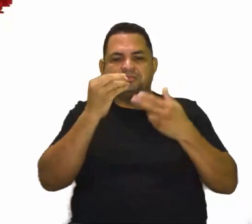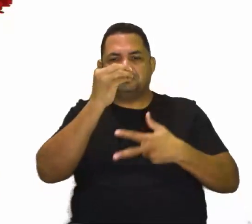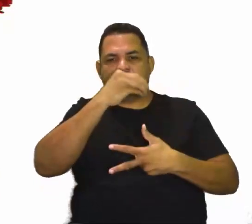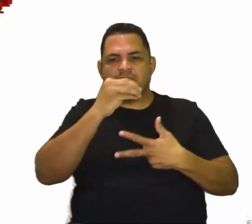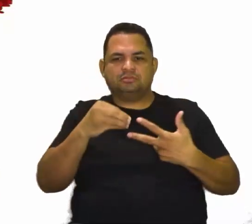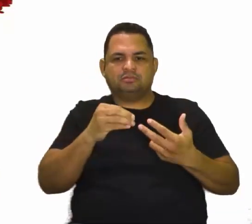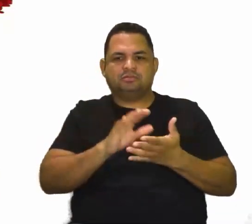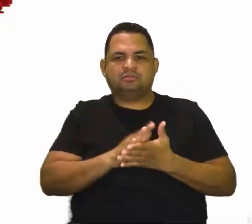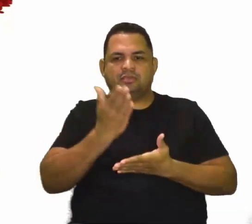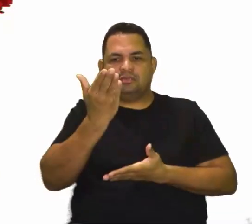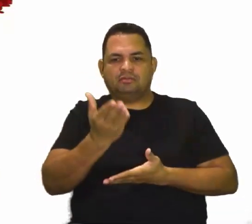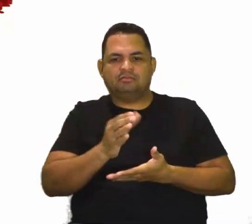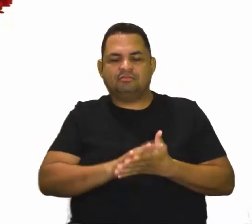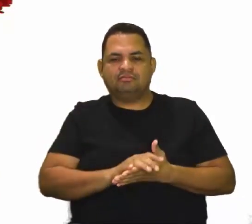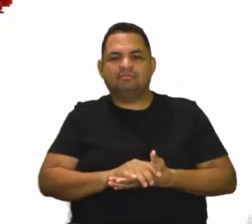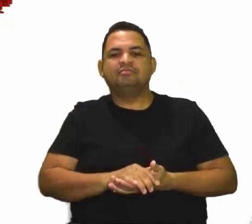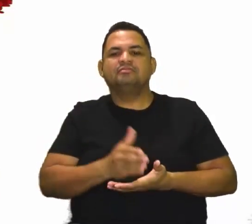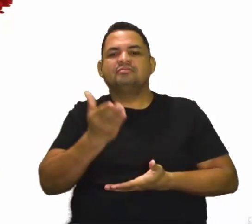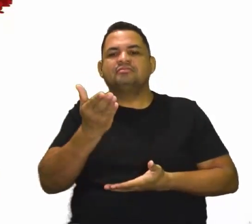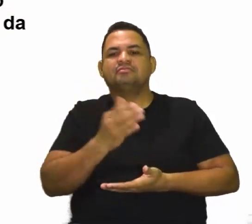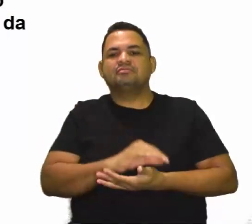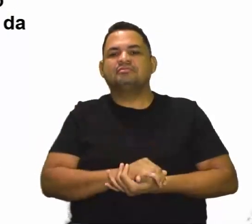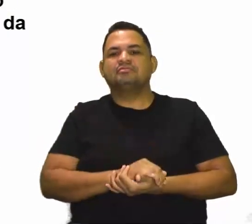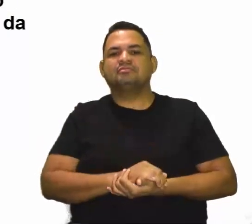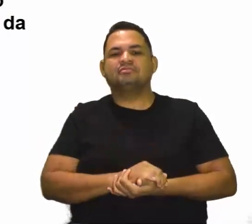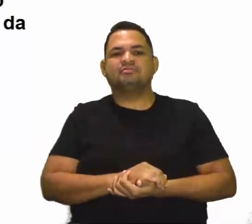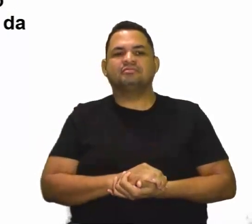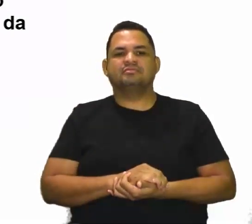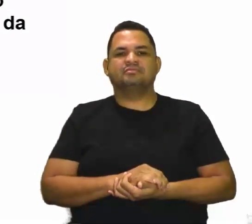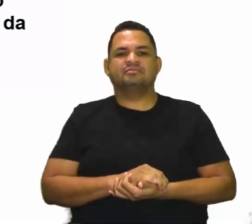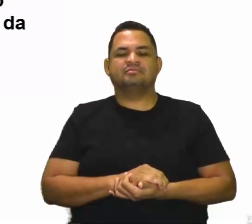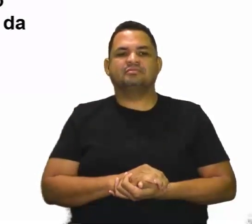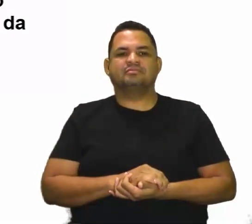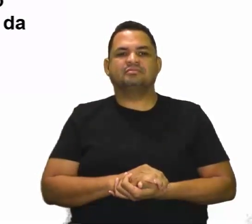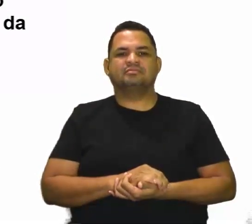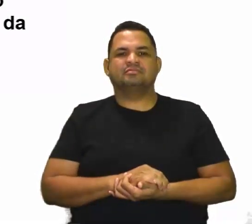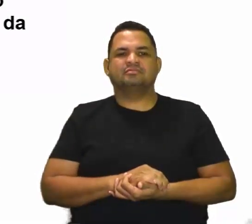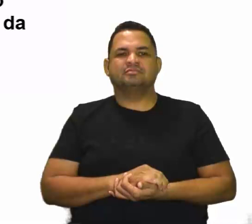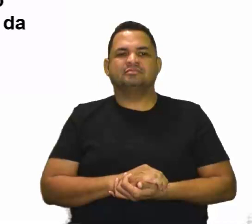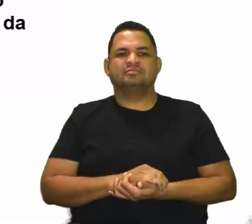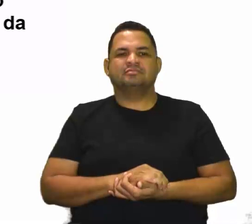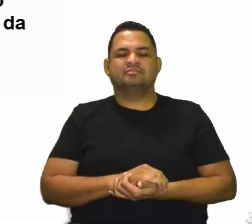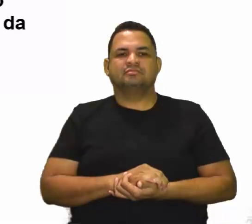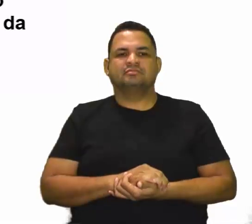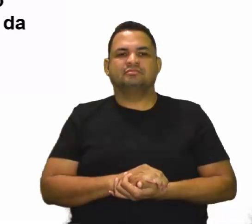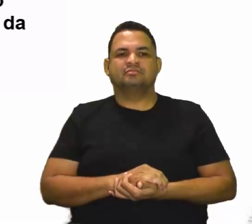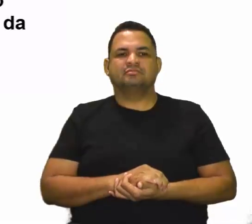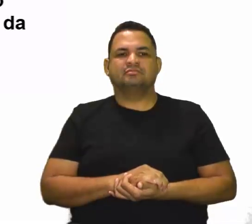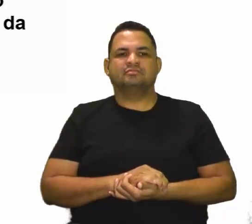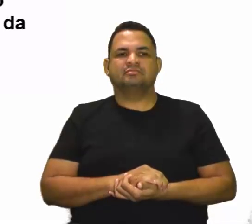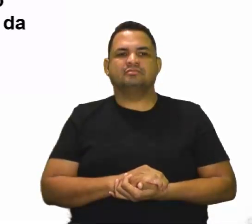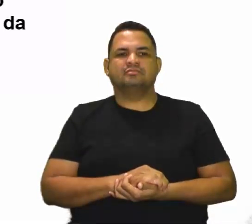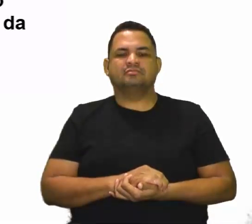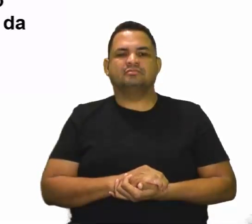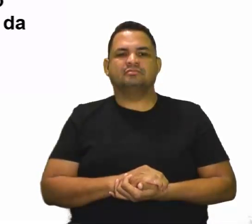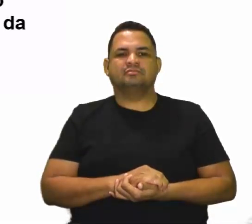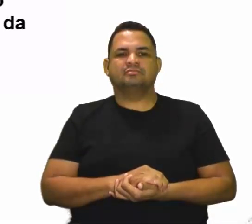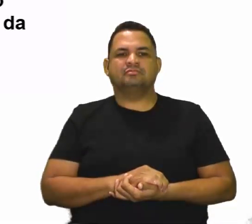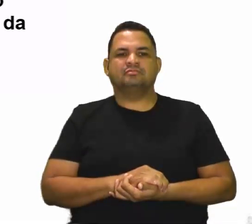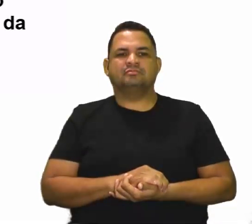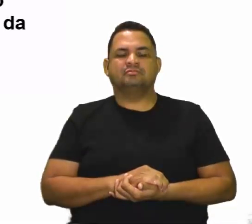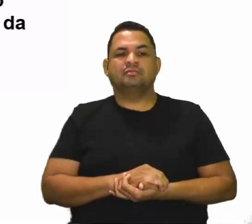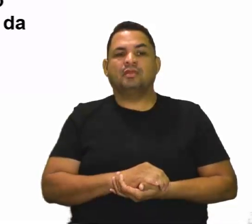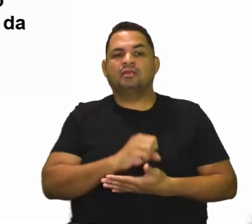O nosso mascote aí, o nosso historiador mascote, vai levar vocês nessa viagem. E essa questão é